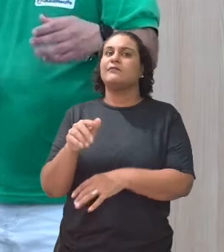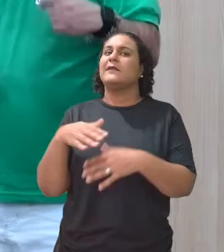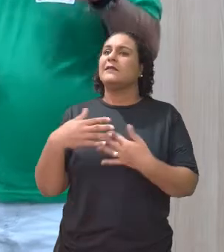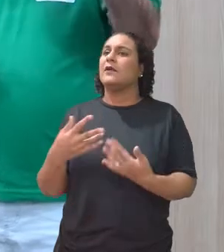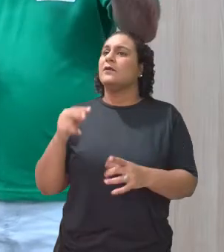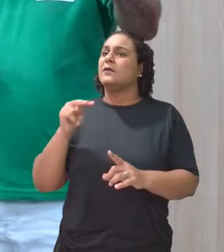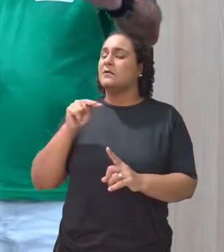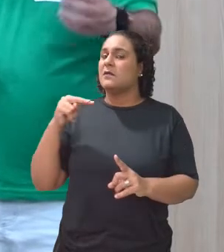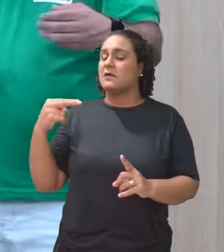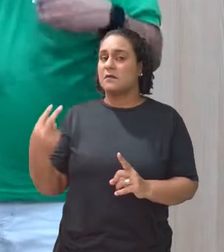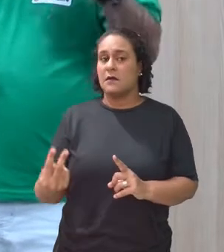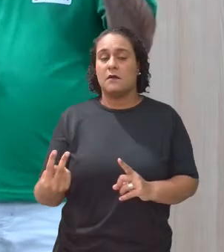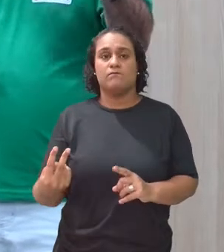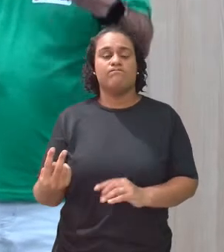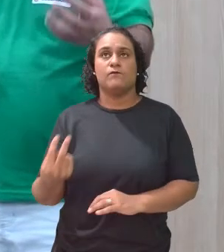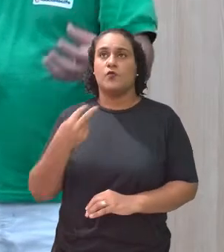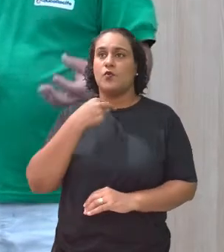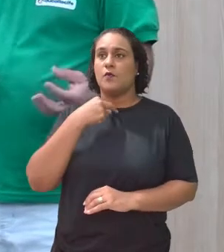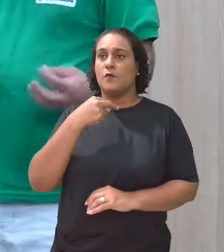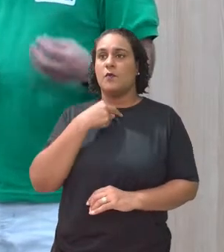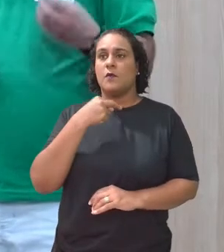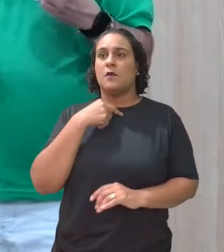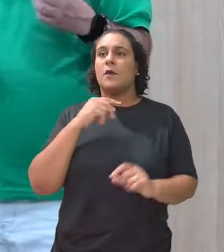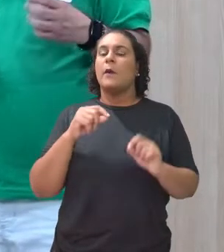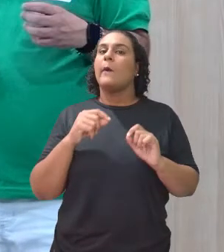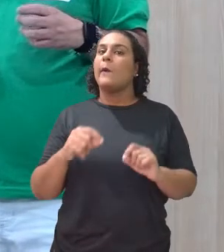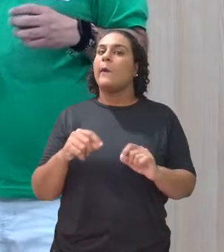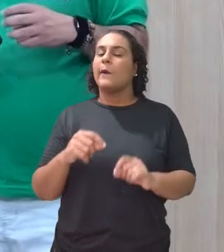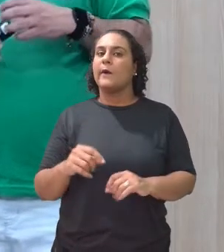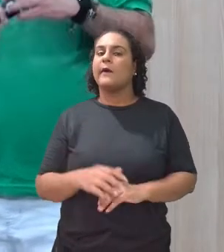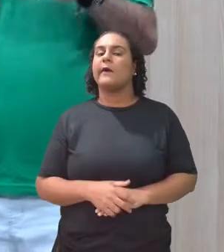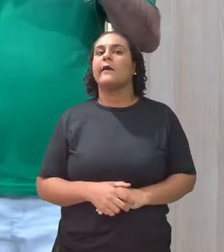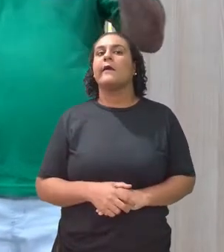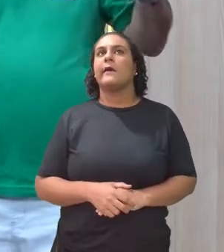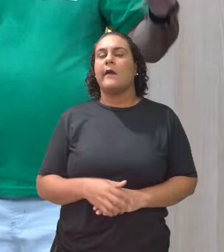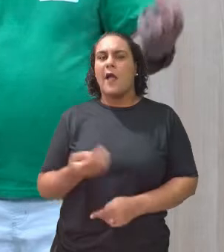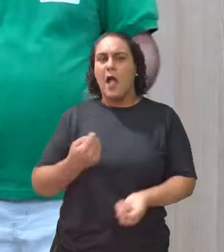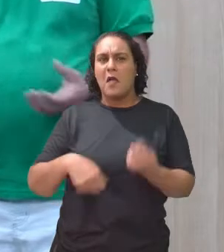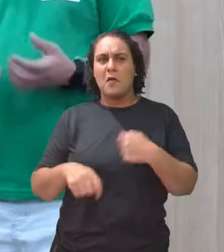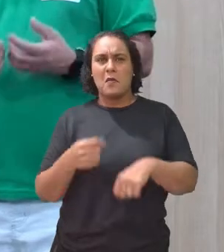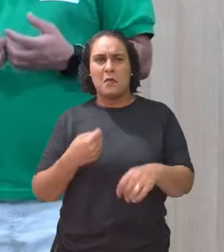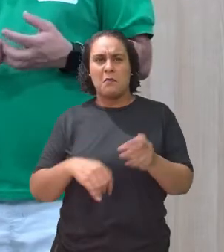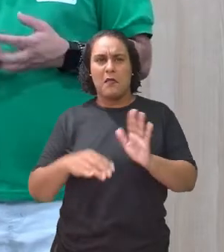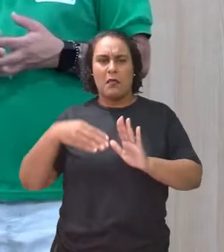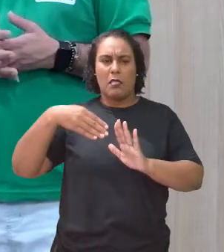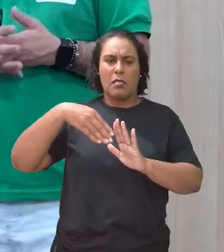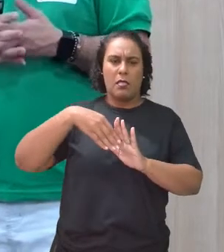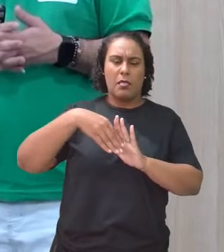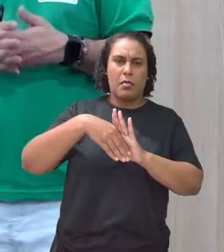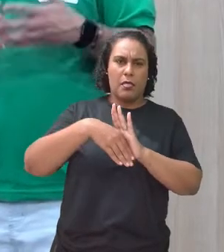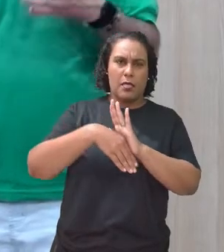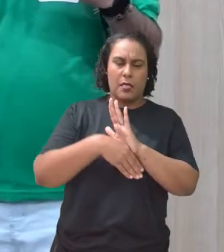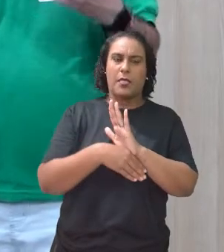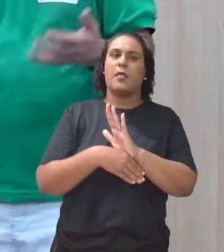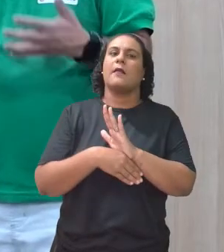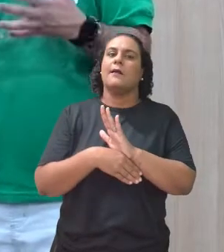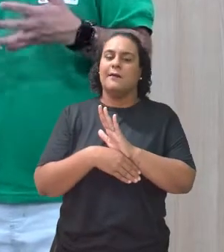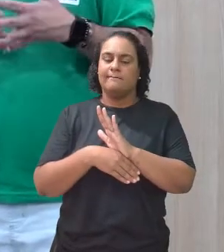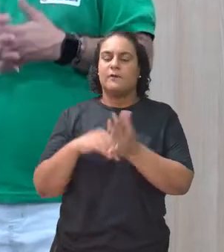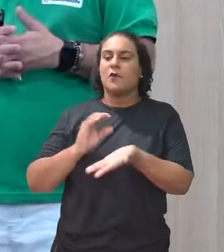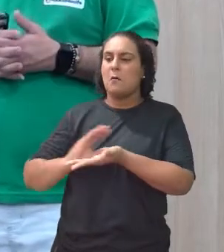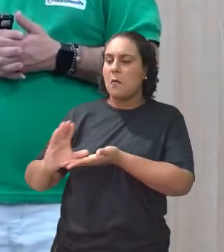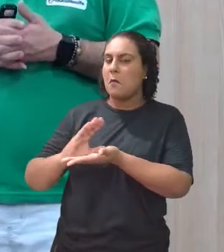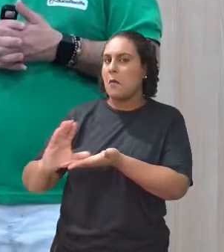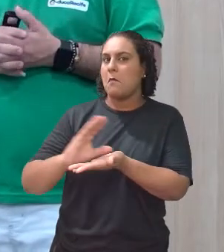perspectiva, não podiam alimentar o sistema, né, econômico ali que direcionava o Império Romano, que era o modo